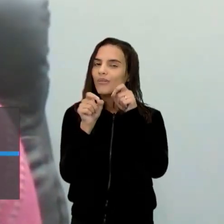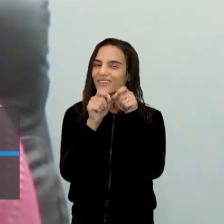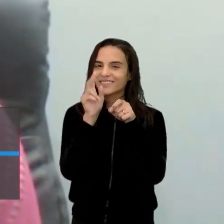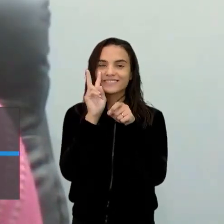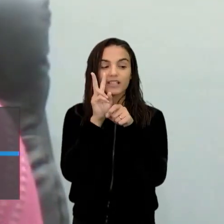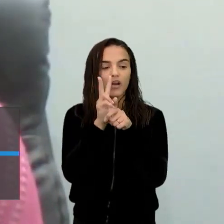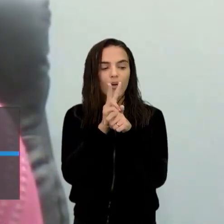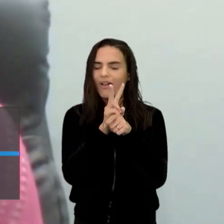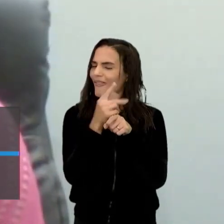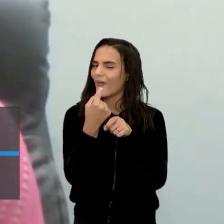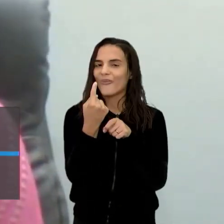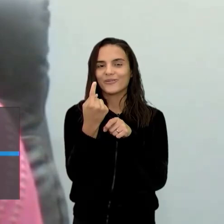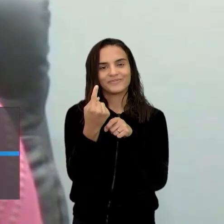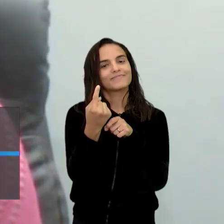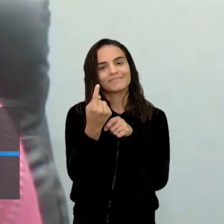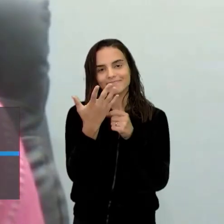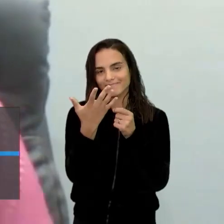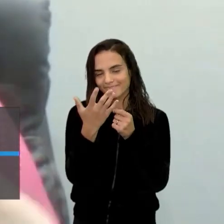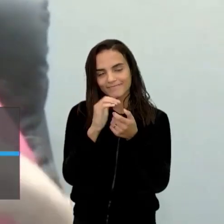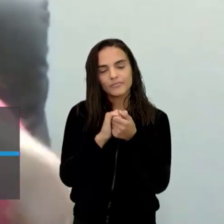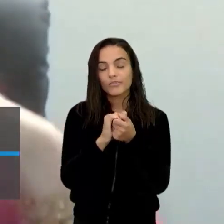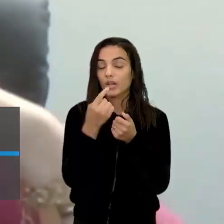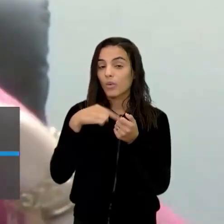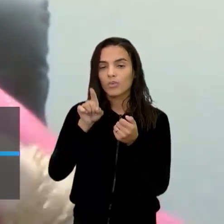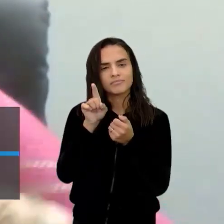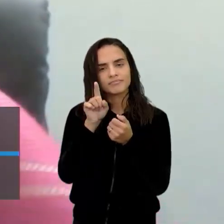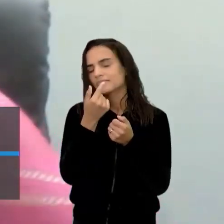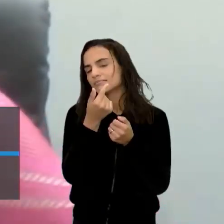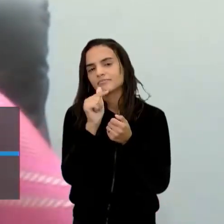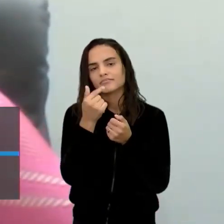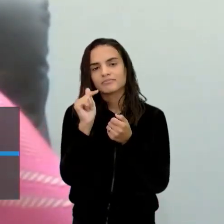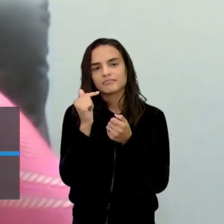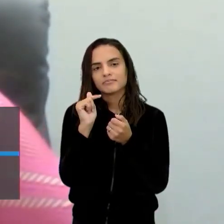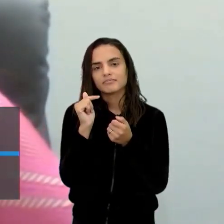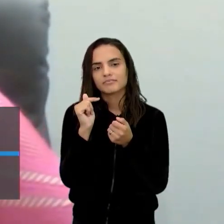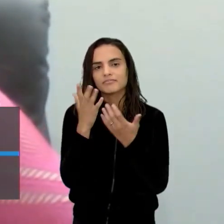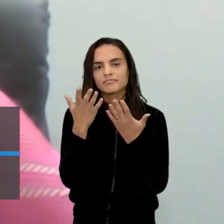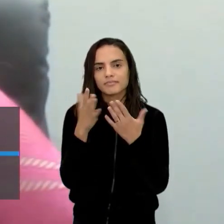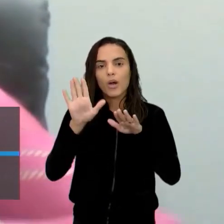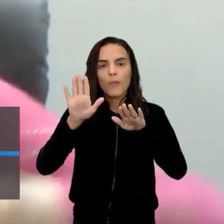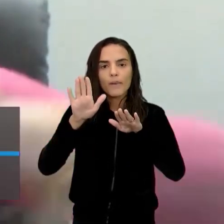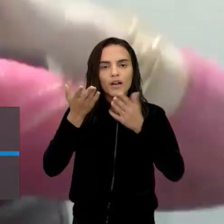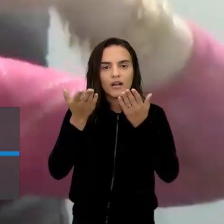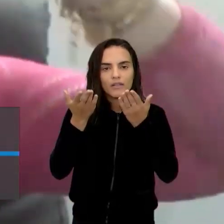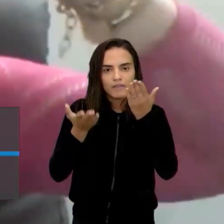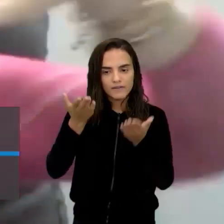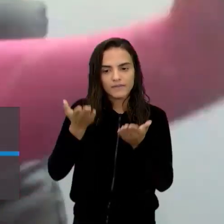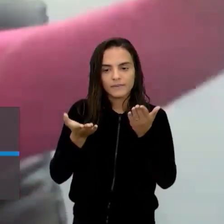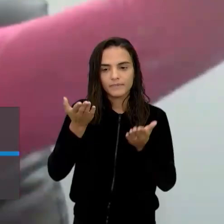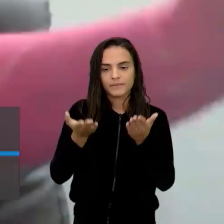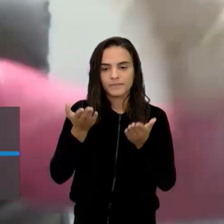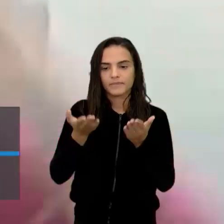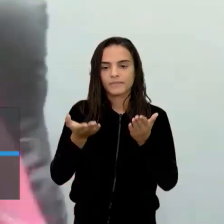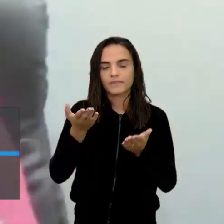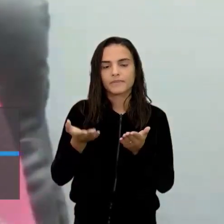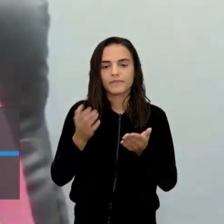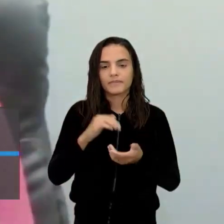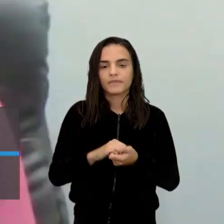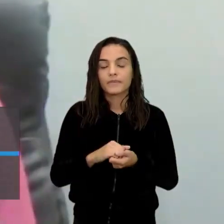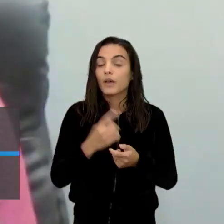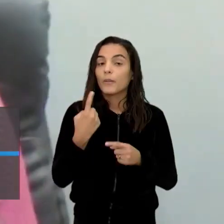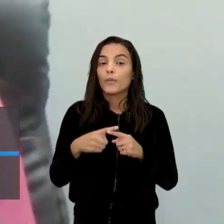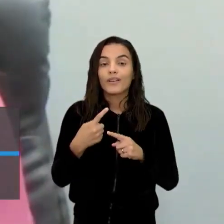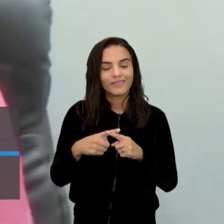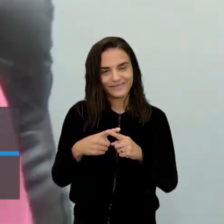olhar, gente, é único. Por isso nós não temos uma flexibilização a toque de caixa.